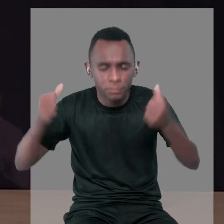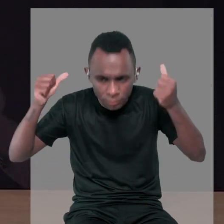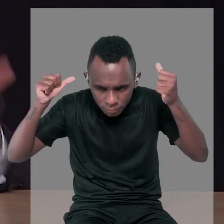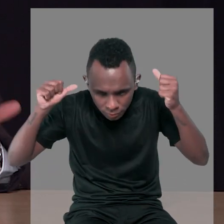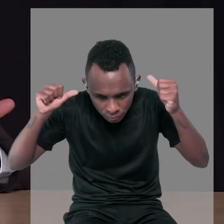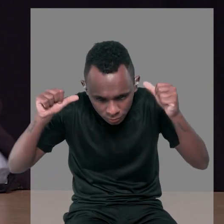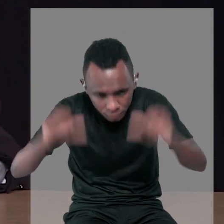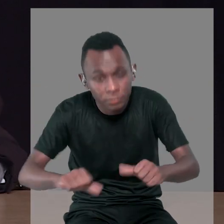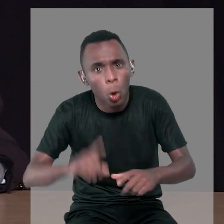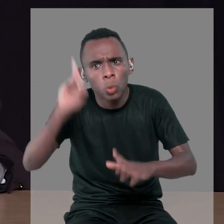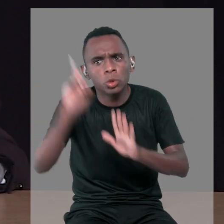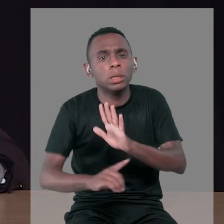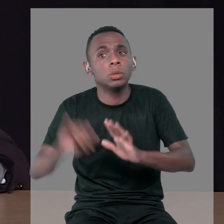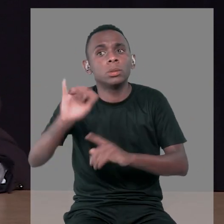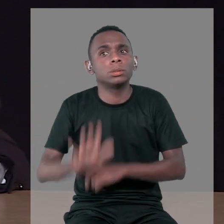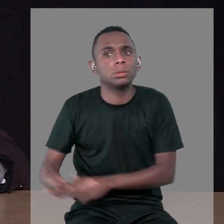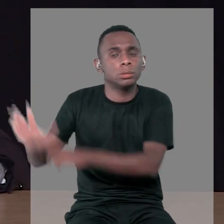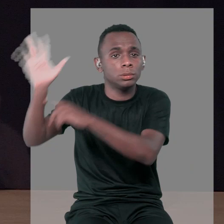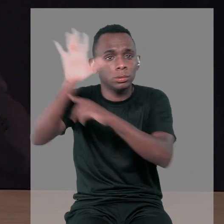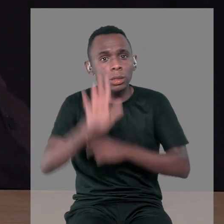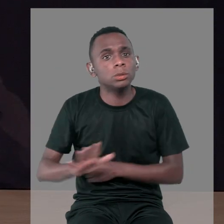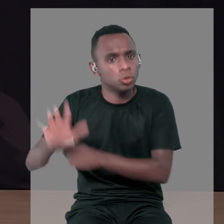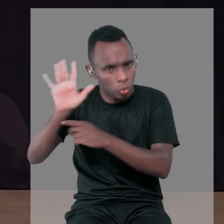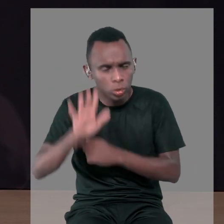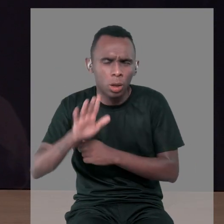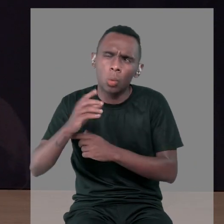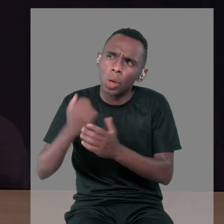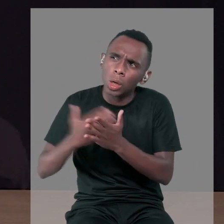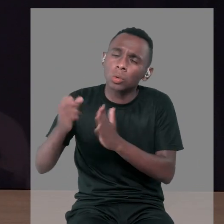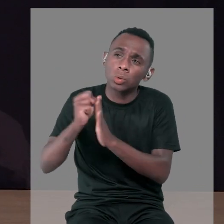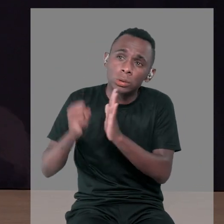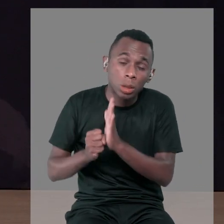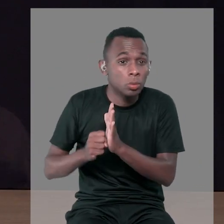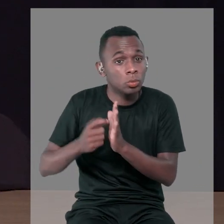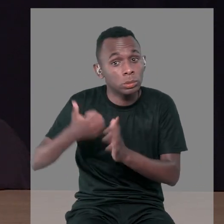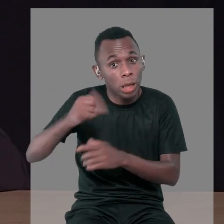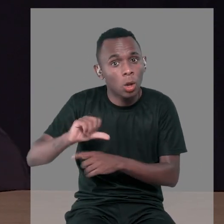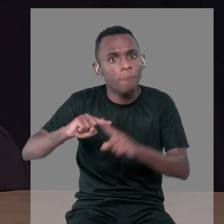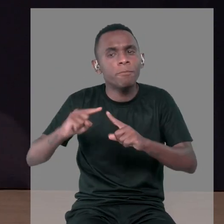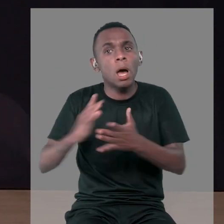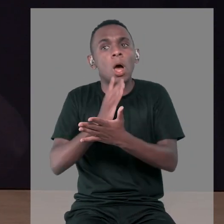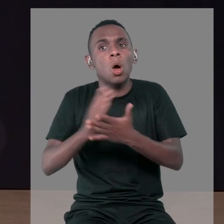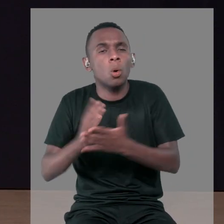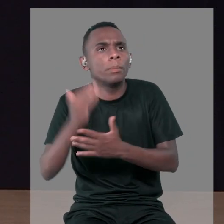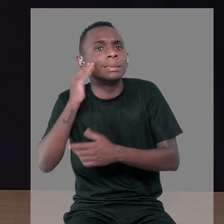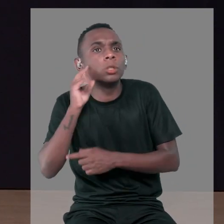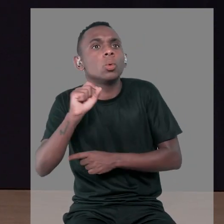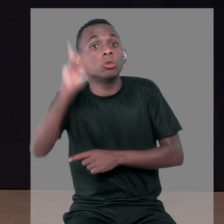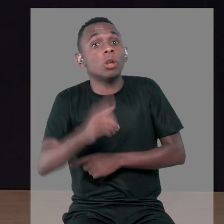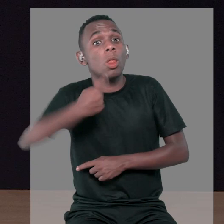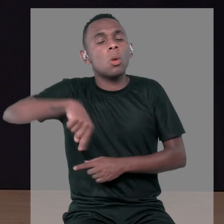internacional, tal como foi formulado a partir do século XIX, mas mesmo aquilo que nós entendíamos como direito das gentes e que implicava numa